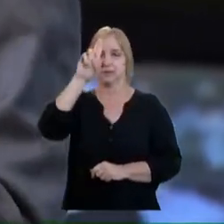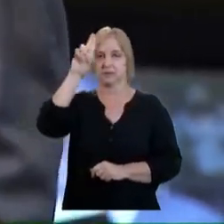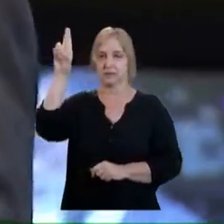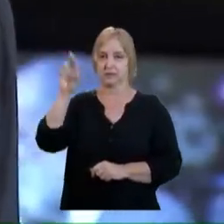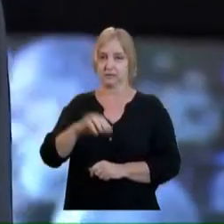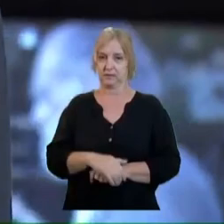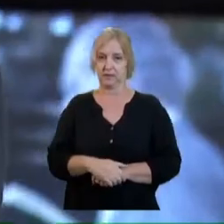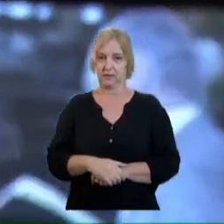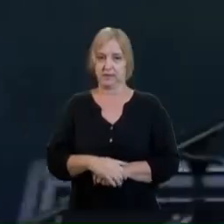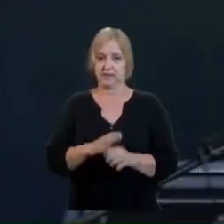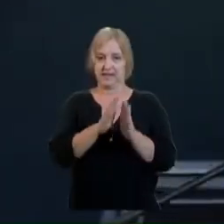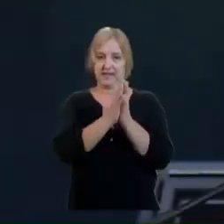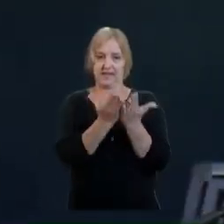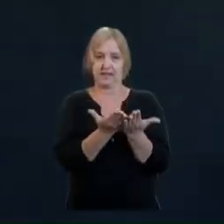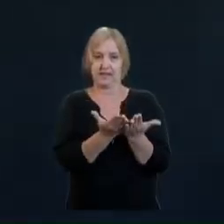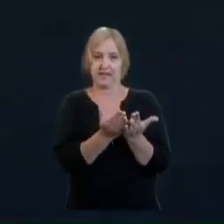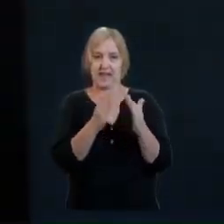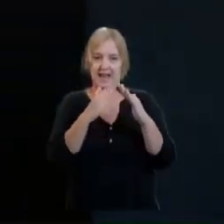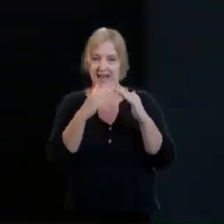Igreja sem Bíblia